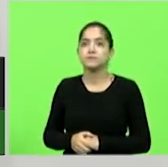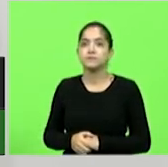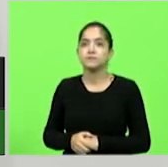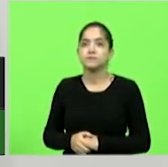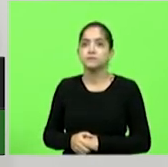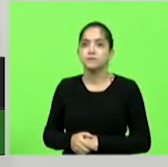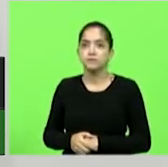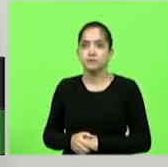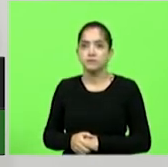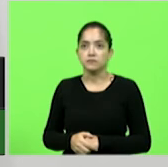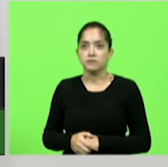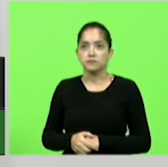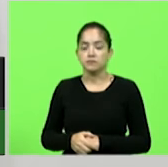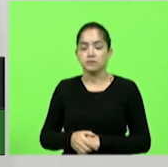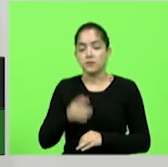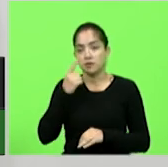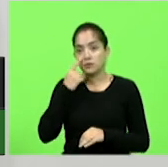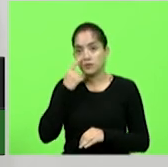Eu estava